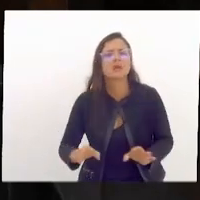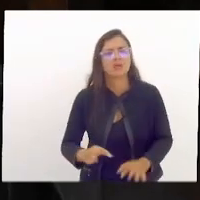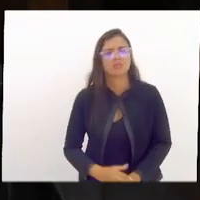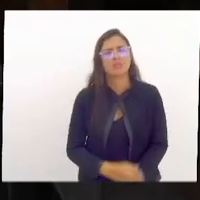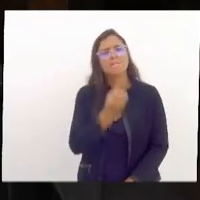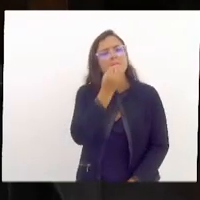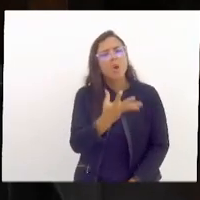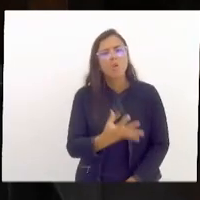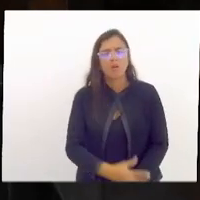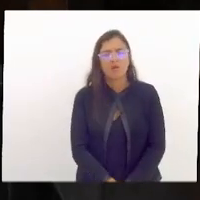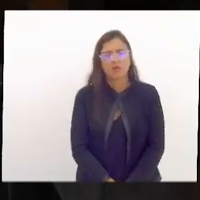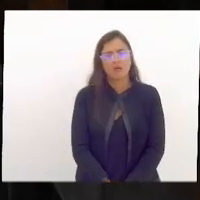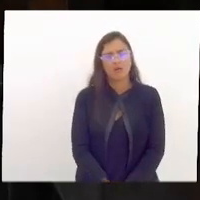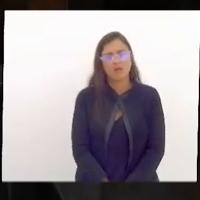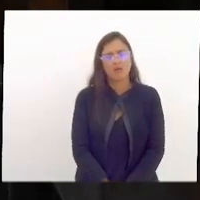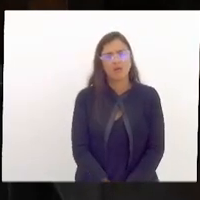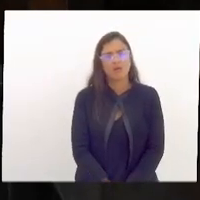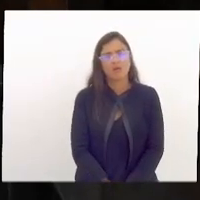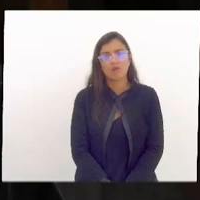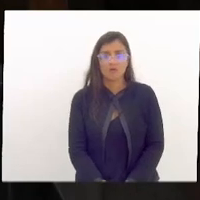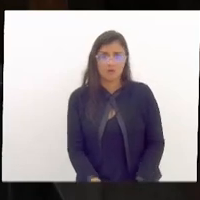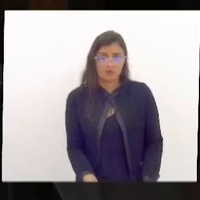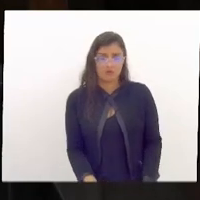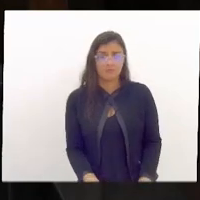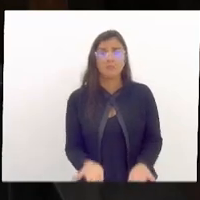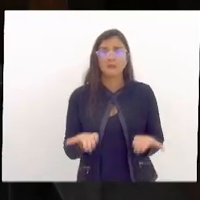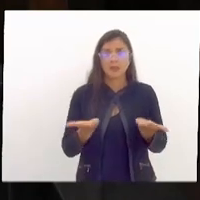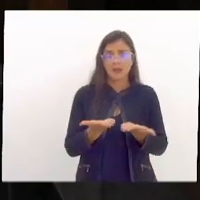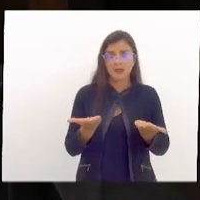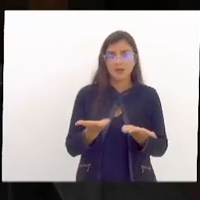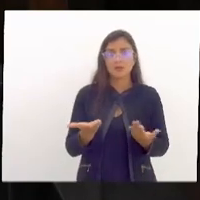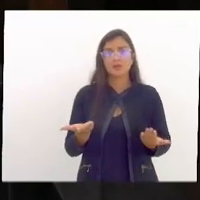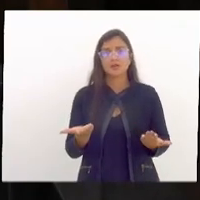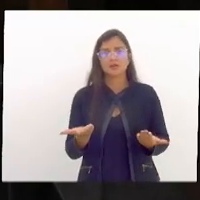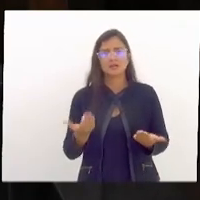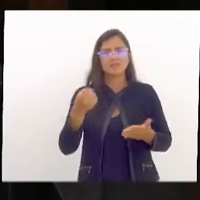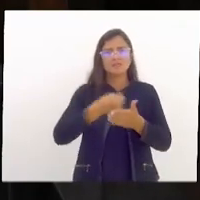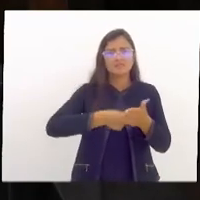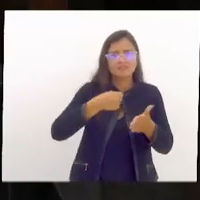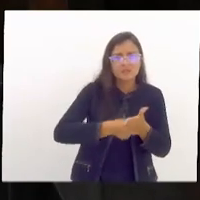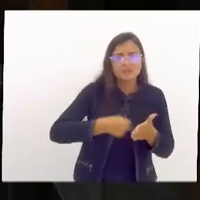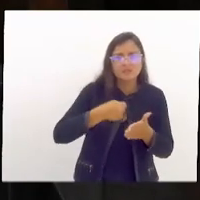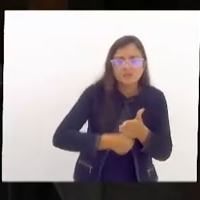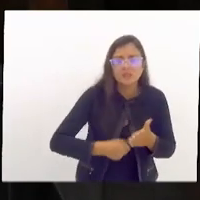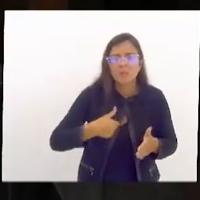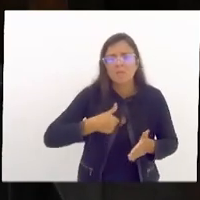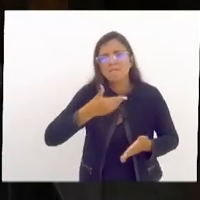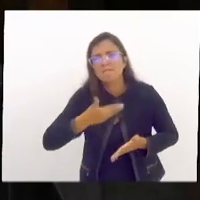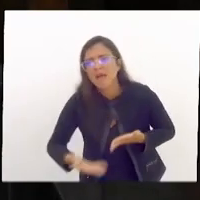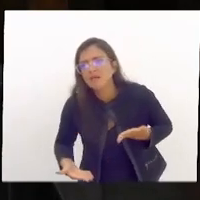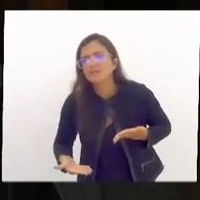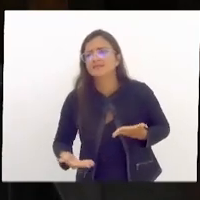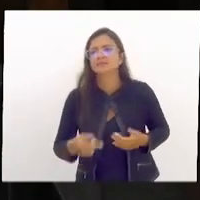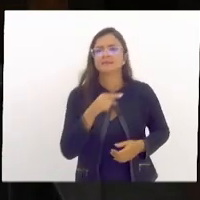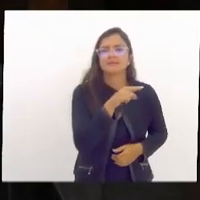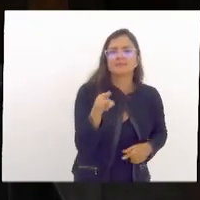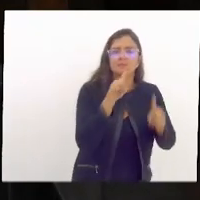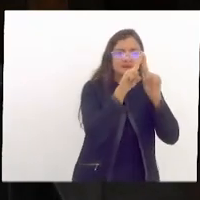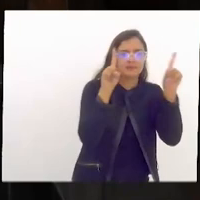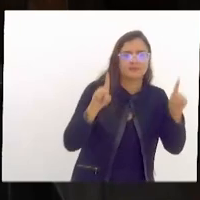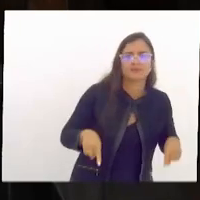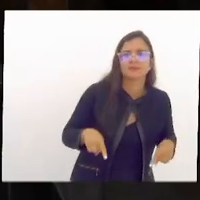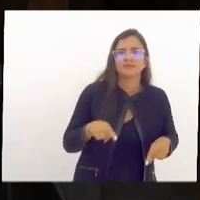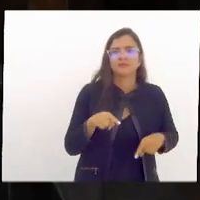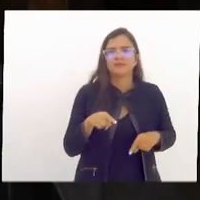justa. Agora, depois que essa batalha foi perdida, que os servidores tiveram suas